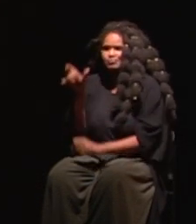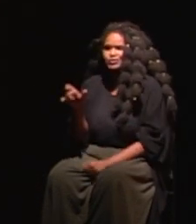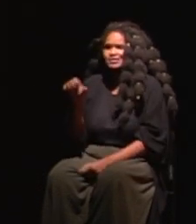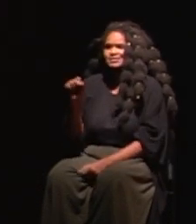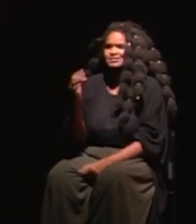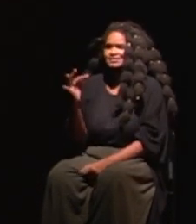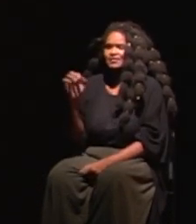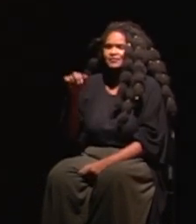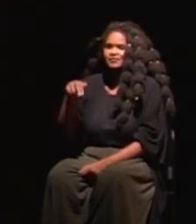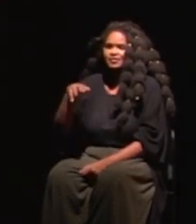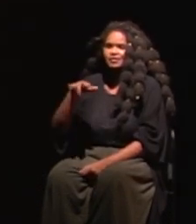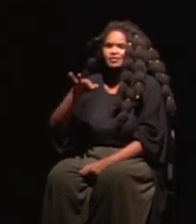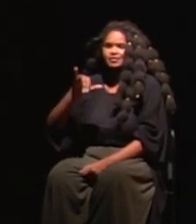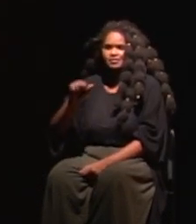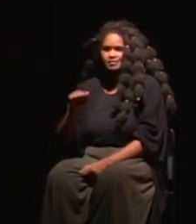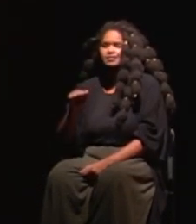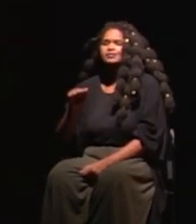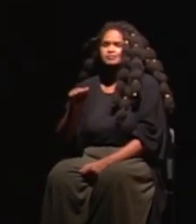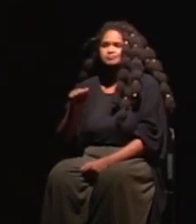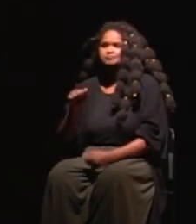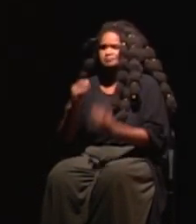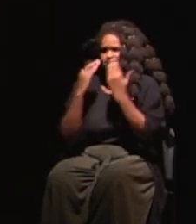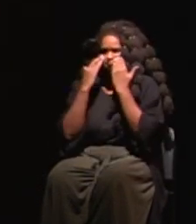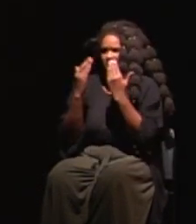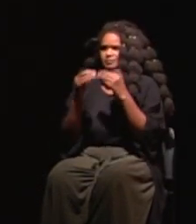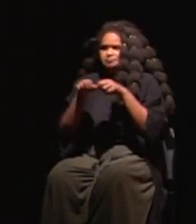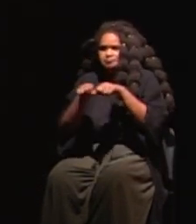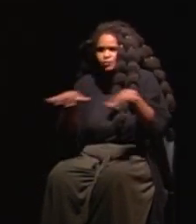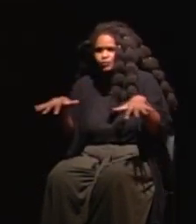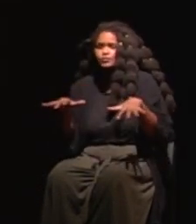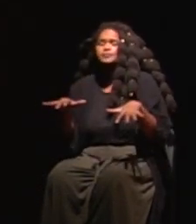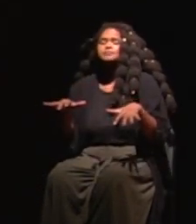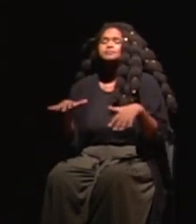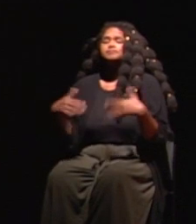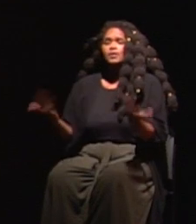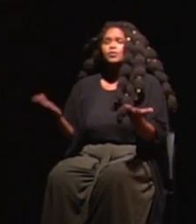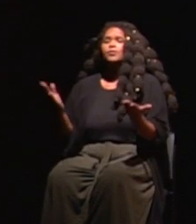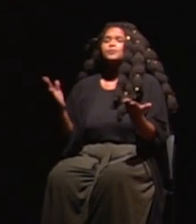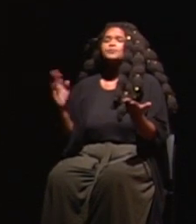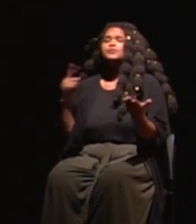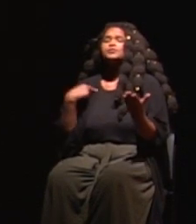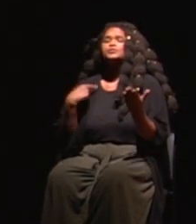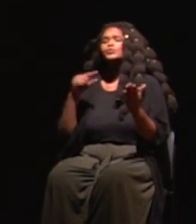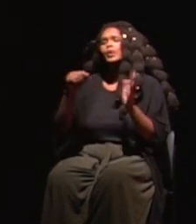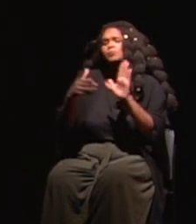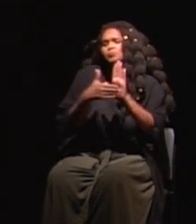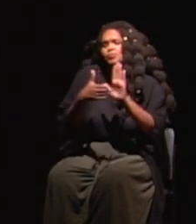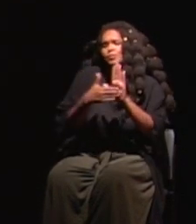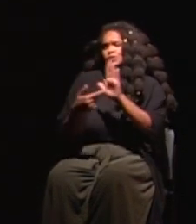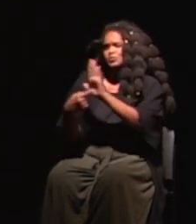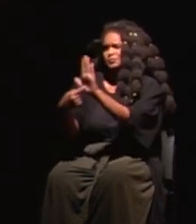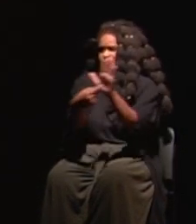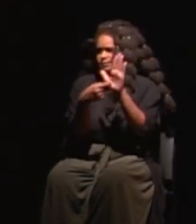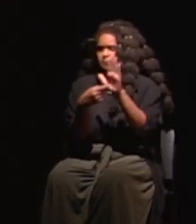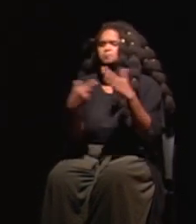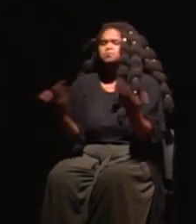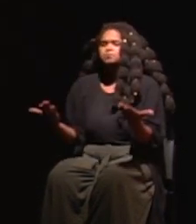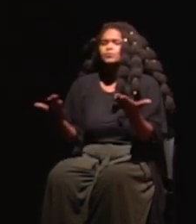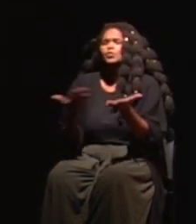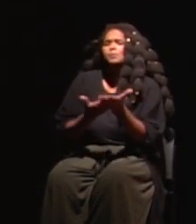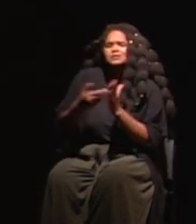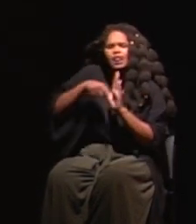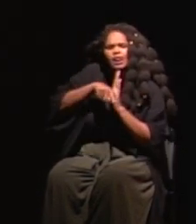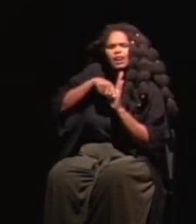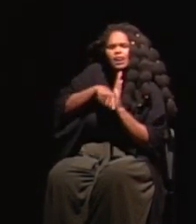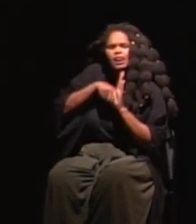né, a público, assim, vamos dizer, a gente começa, então, a gente propõe essa exposição e a gente começa a